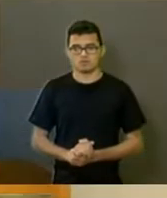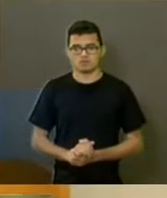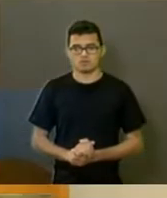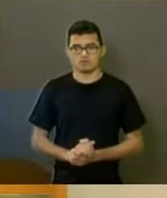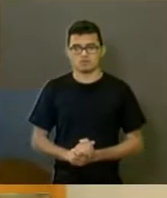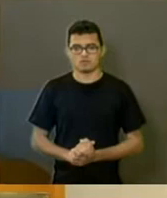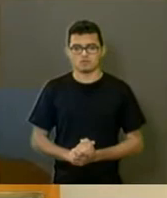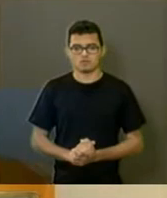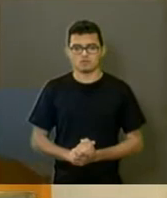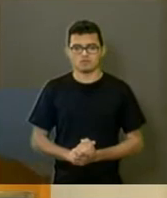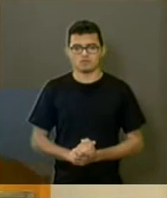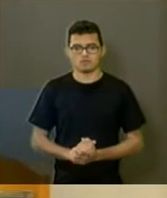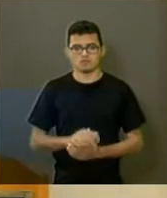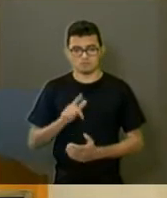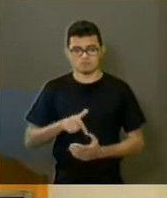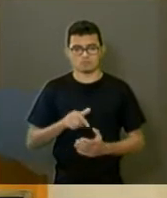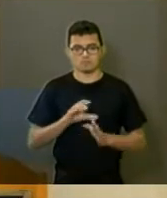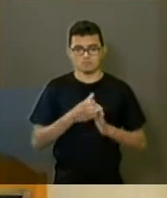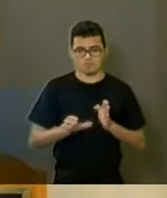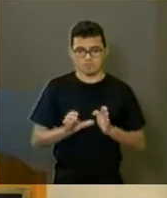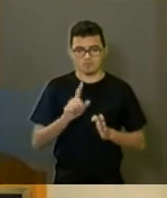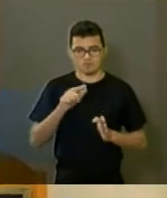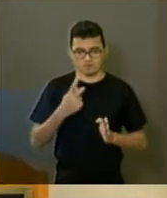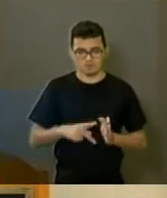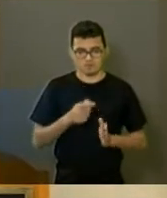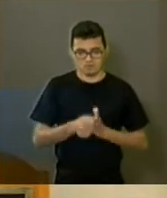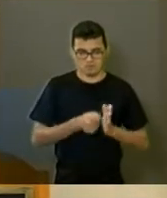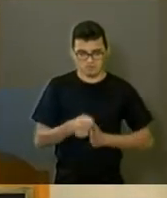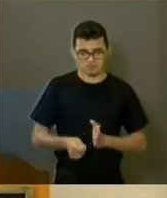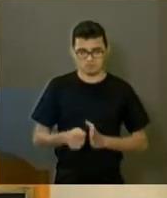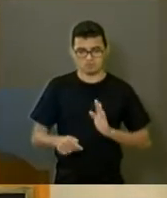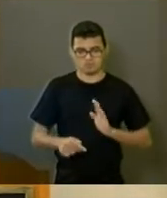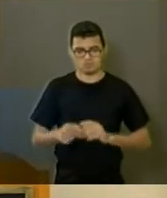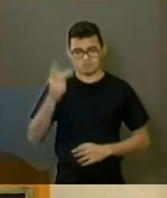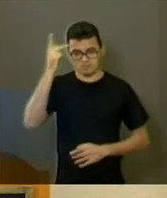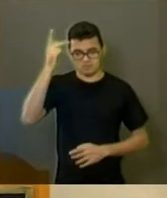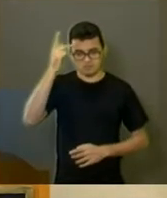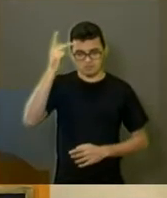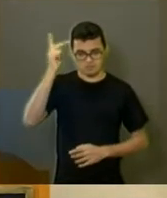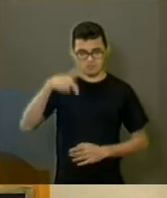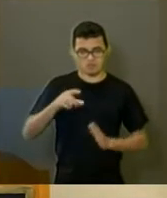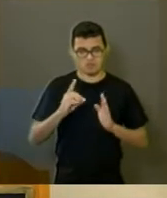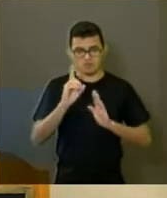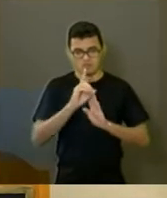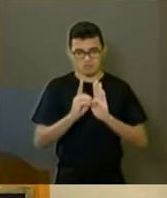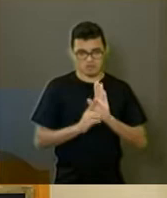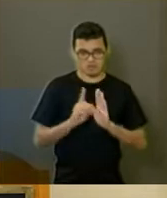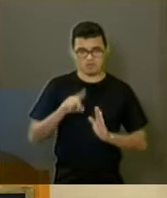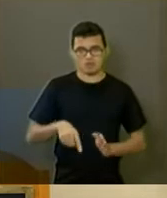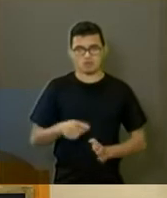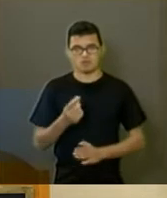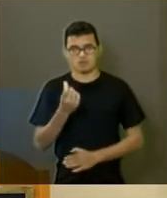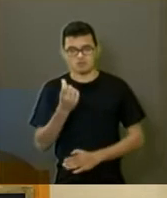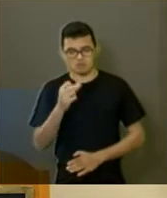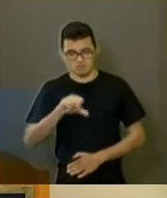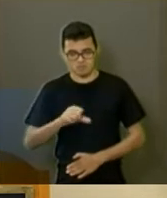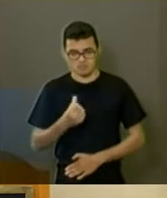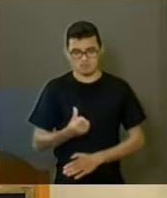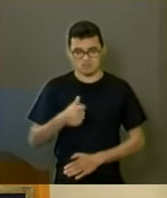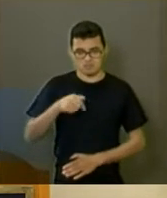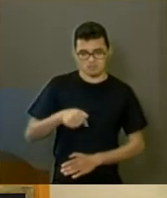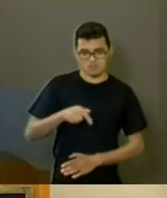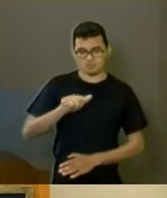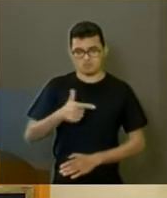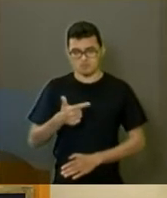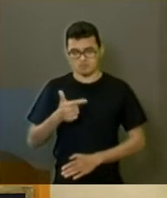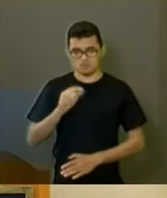Câmara Municipal de Araraquara, Estado de São Paulo, Decreto Legislativo número 967, de 25 de outubro de